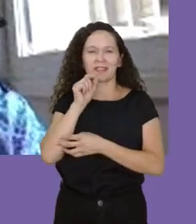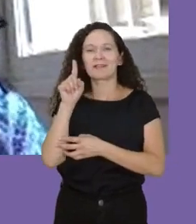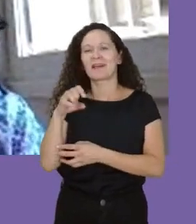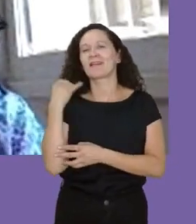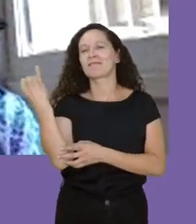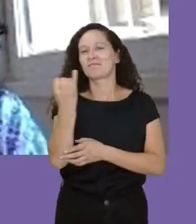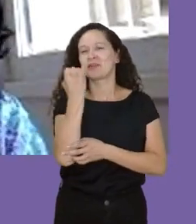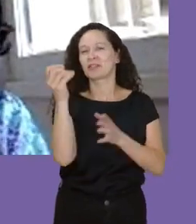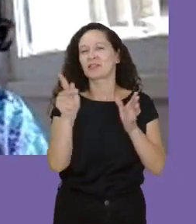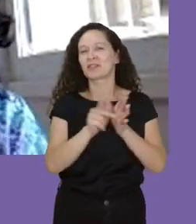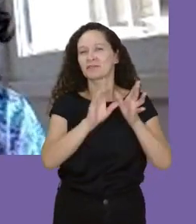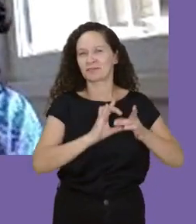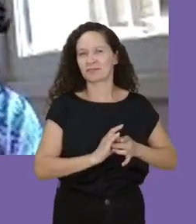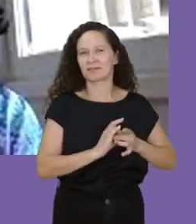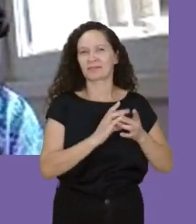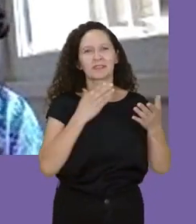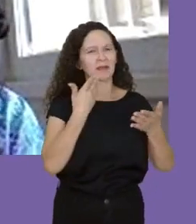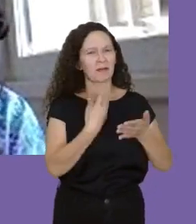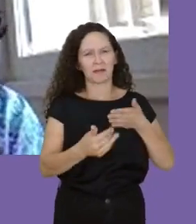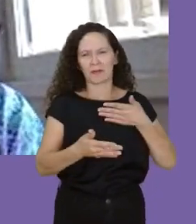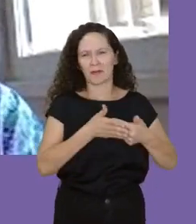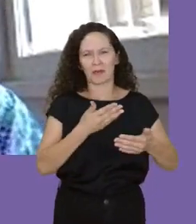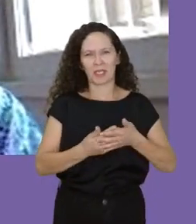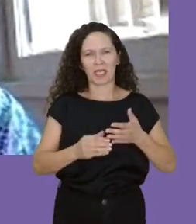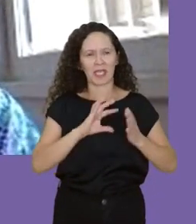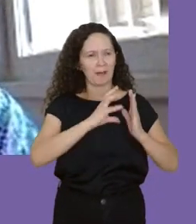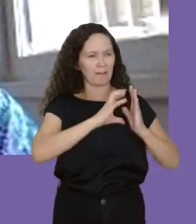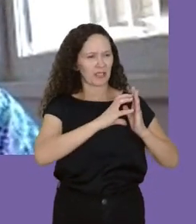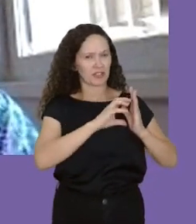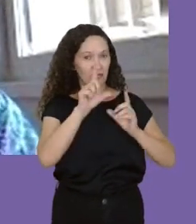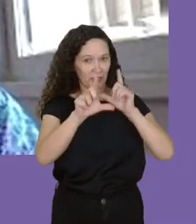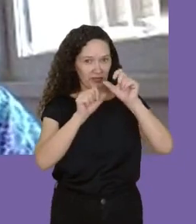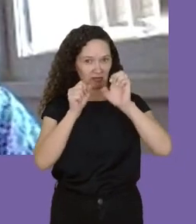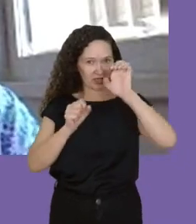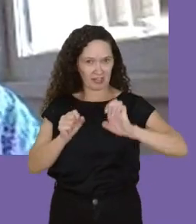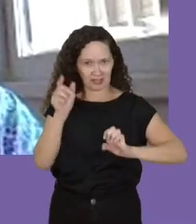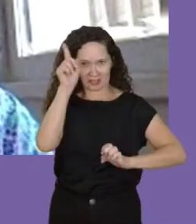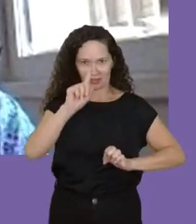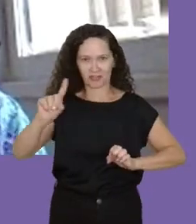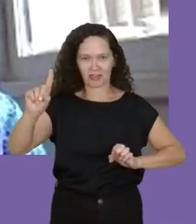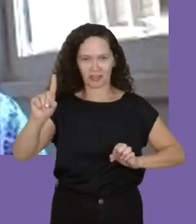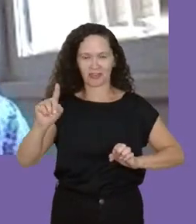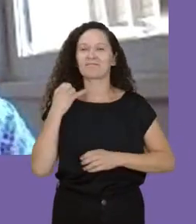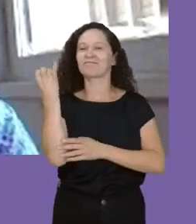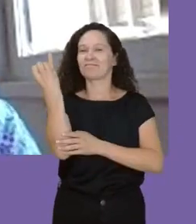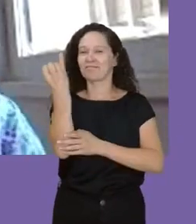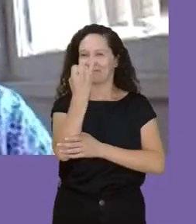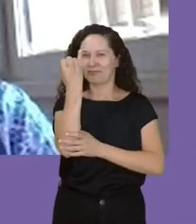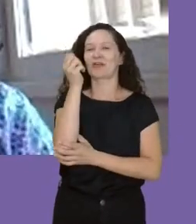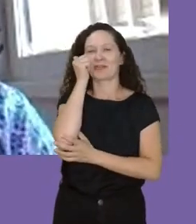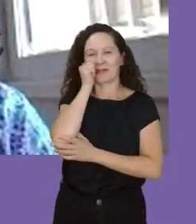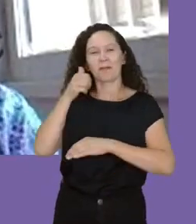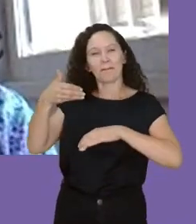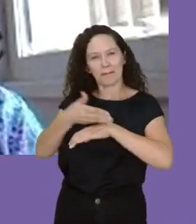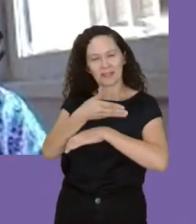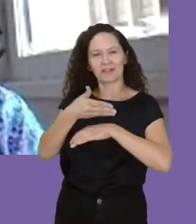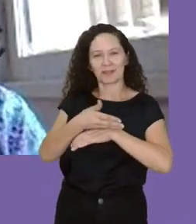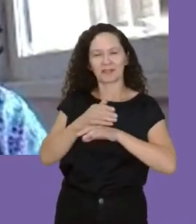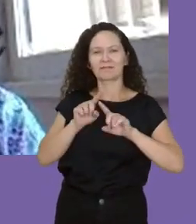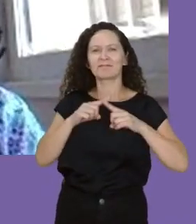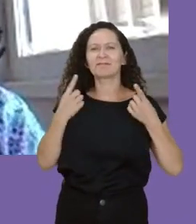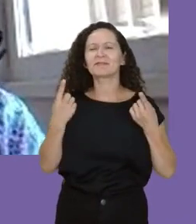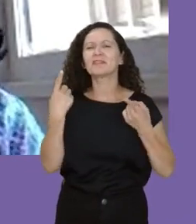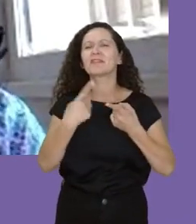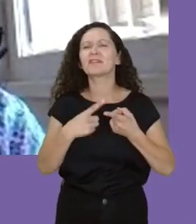importante para a democracia, independente da posição política que essas mulheres apresentem nos espaços, né? Mas então,